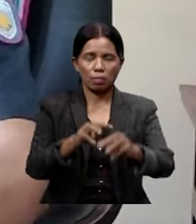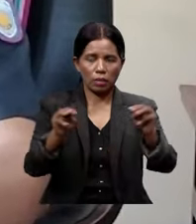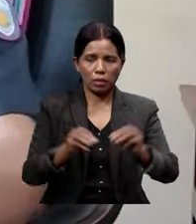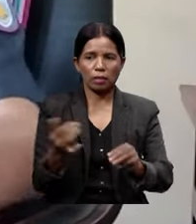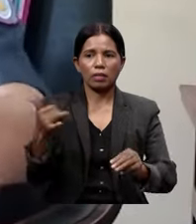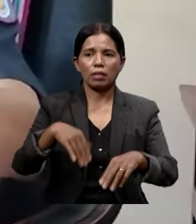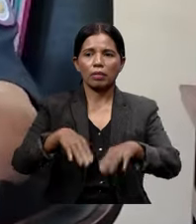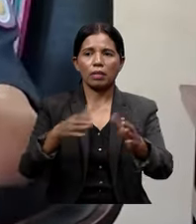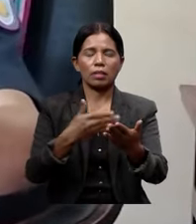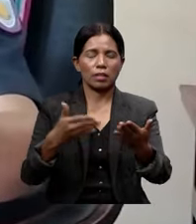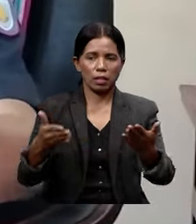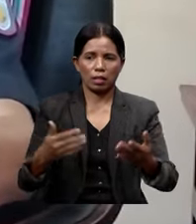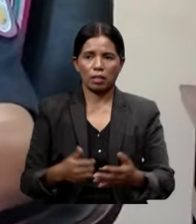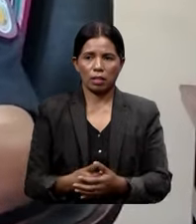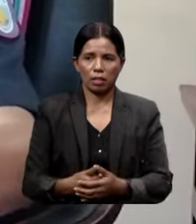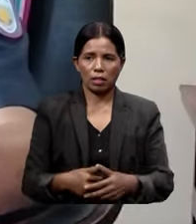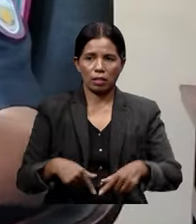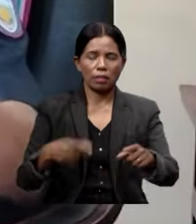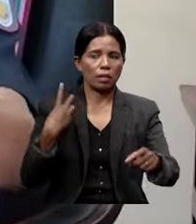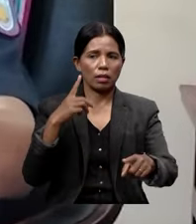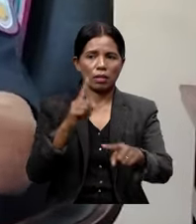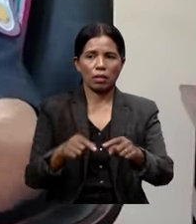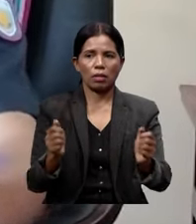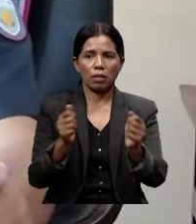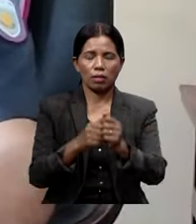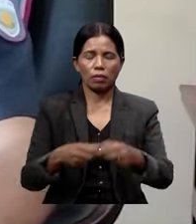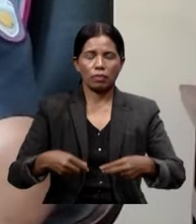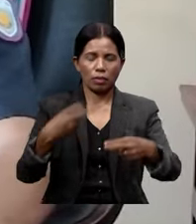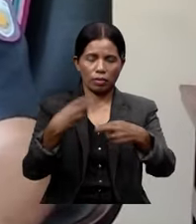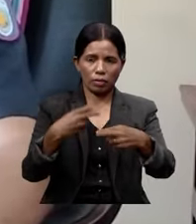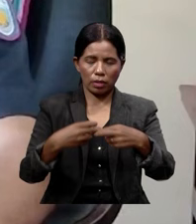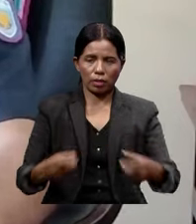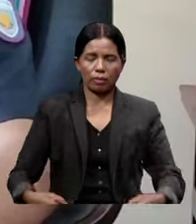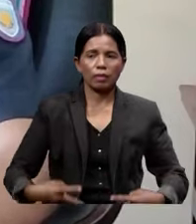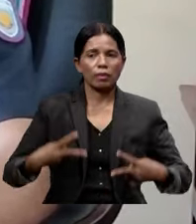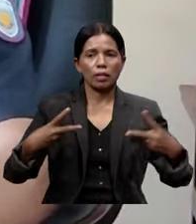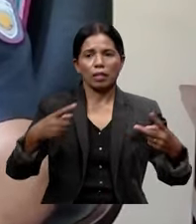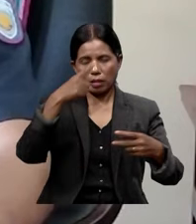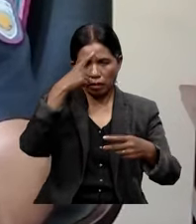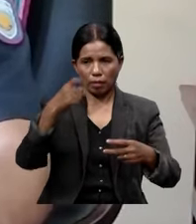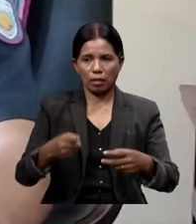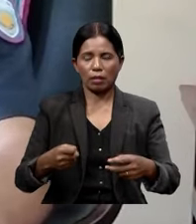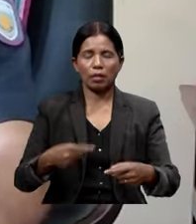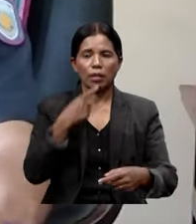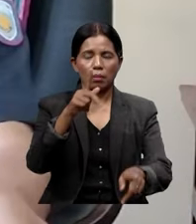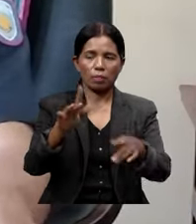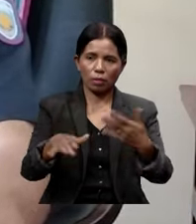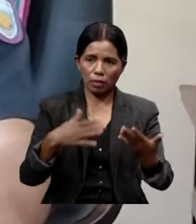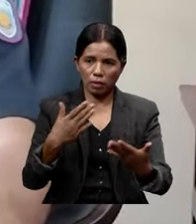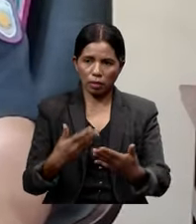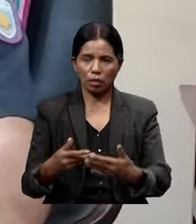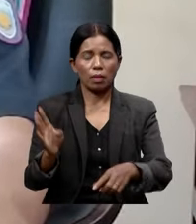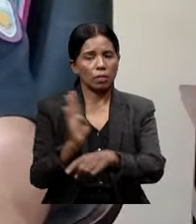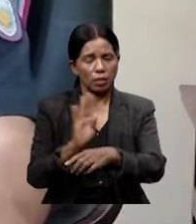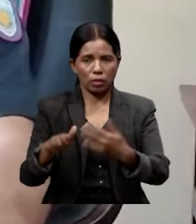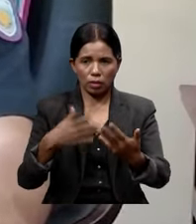se não me vê, mas faz sã, para neve contrabando, né? O perigo para a vida, mas. Então, tamane, apela para a comunidade de Rússio, lhe para negociar,